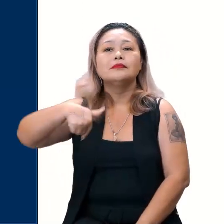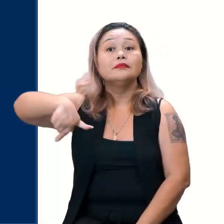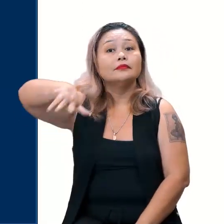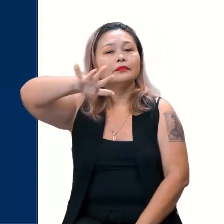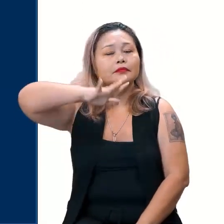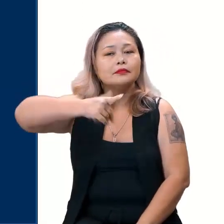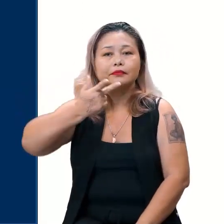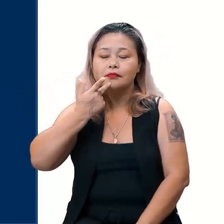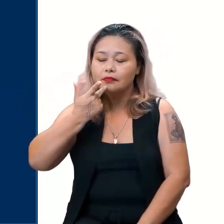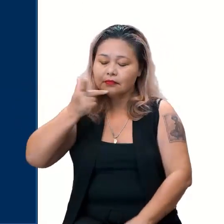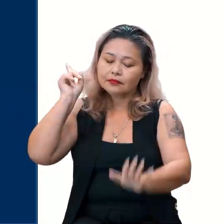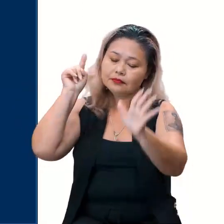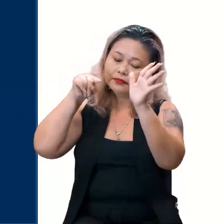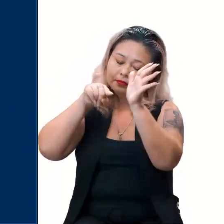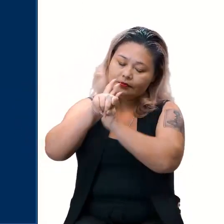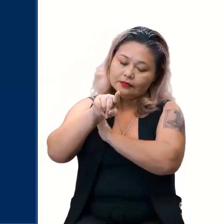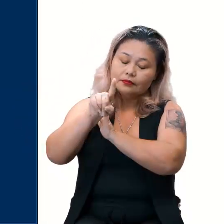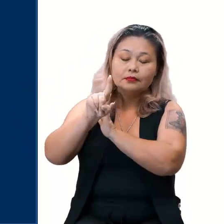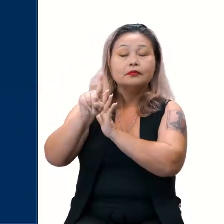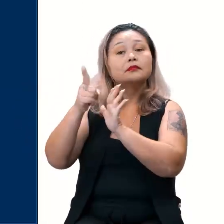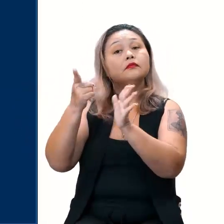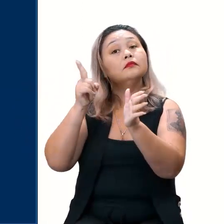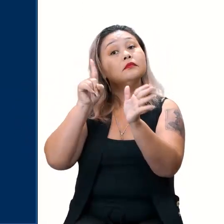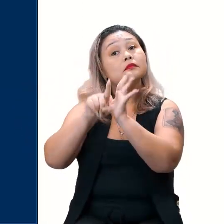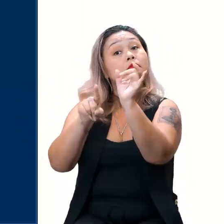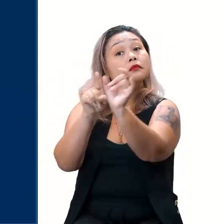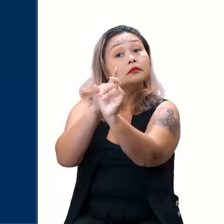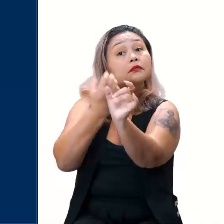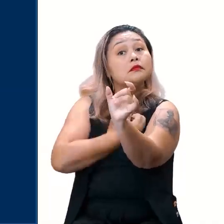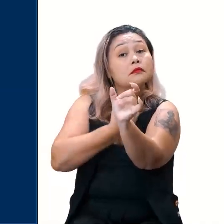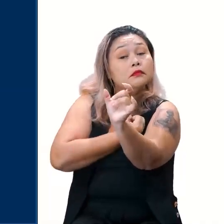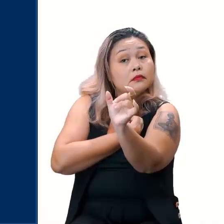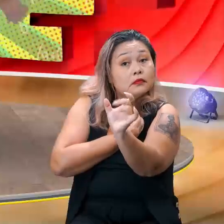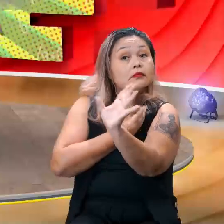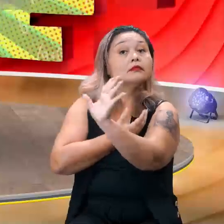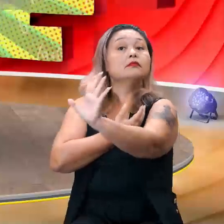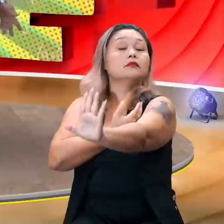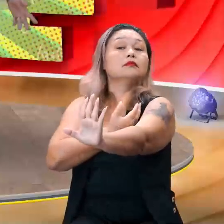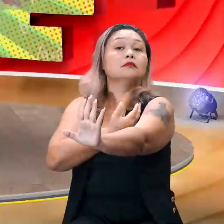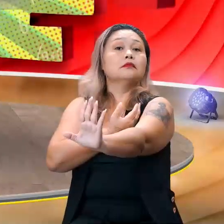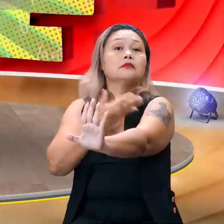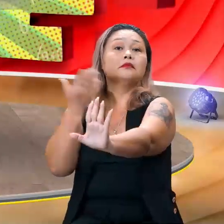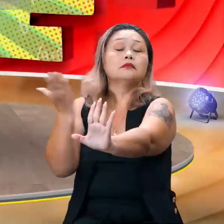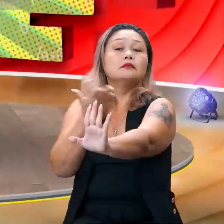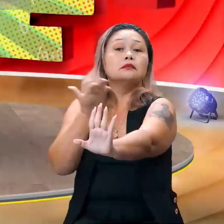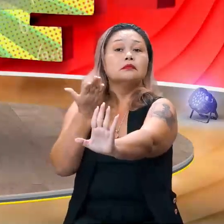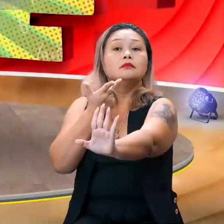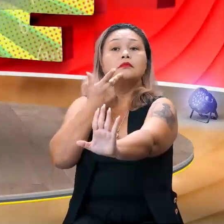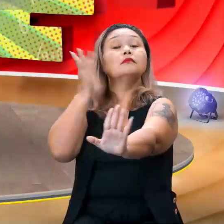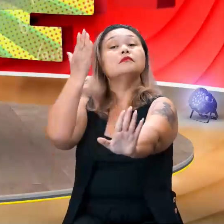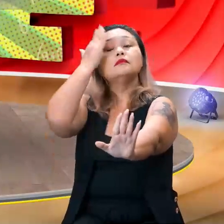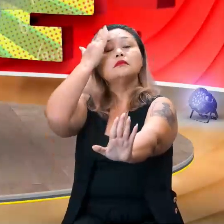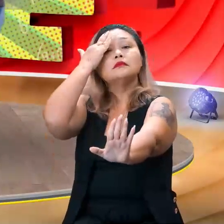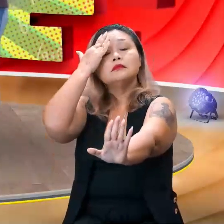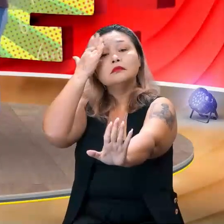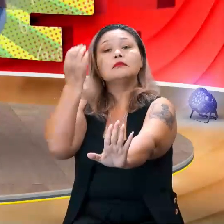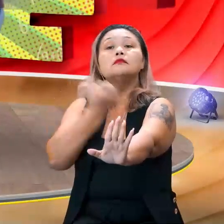gente perguntou quem era o termo independente, né? Agora, olha aqui. Termo dependente. Agora a gente quer saber o termo